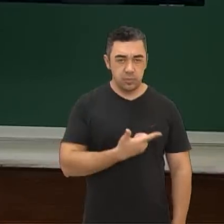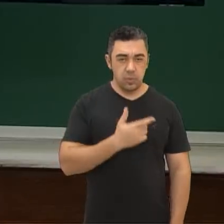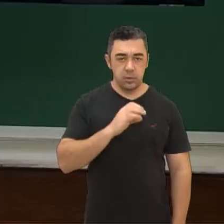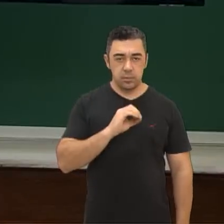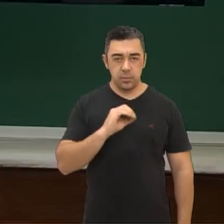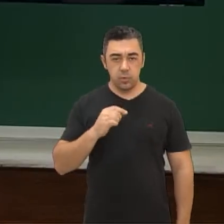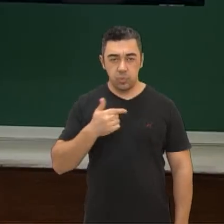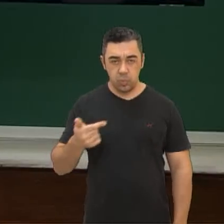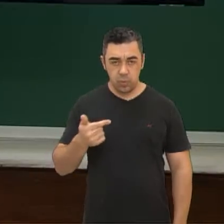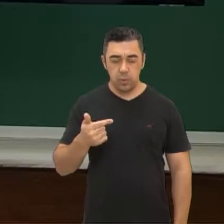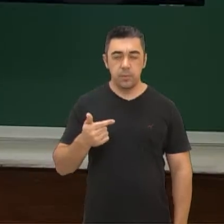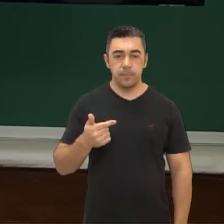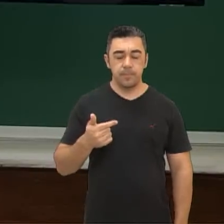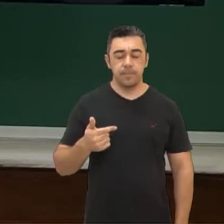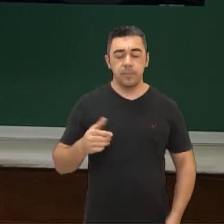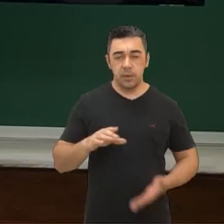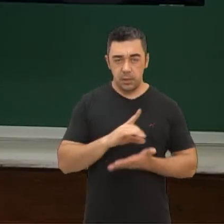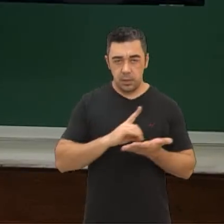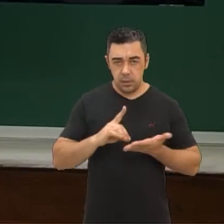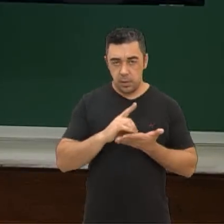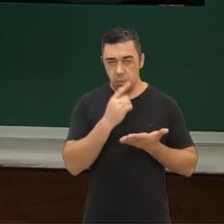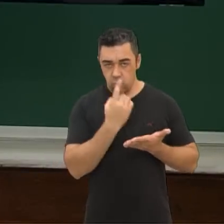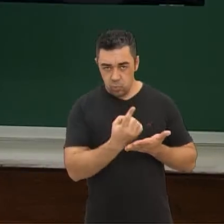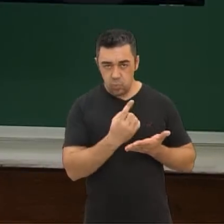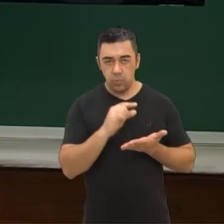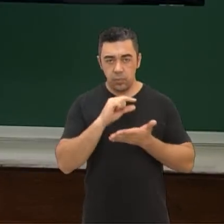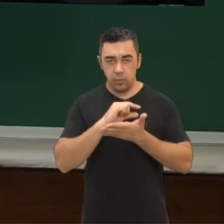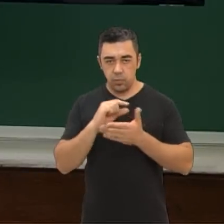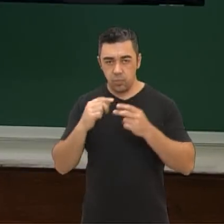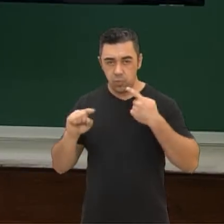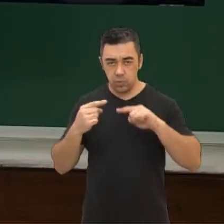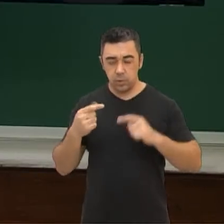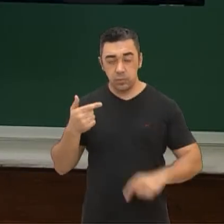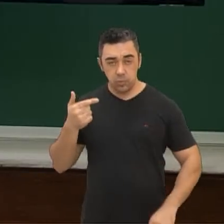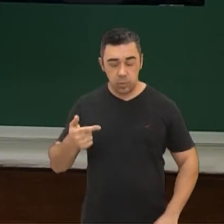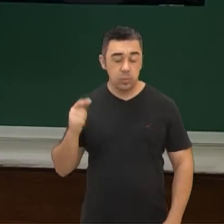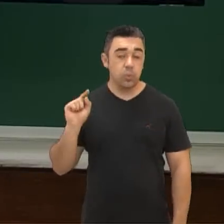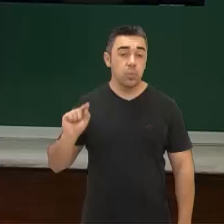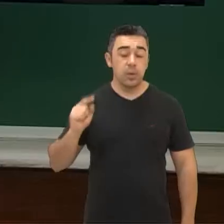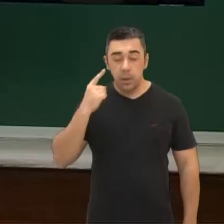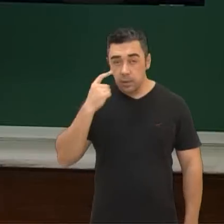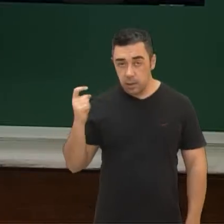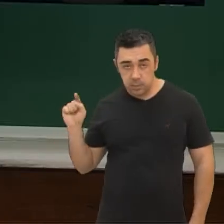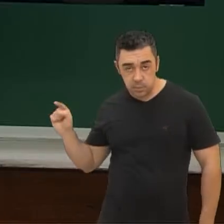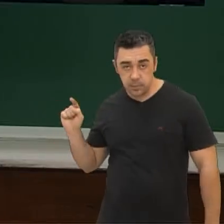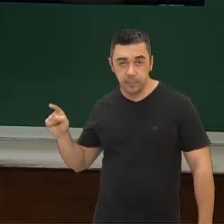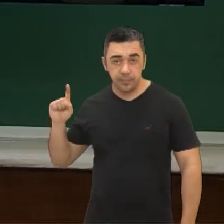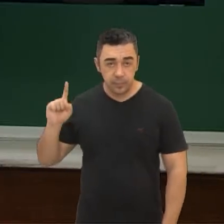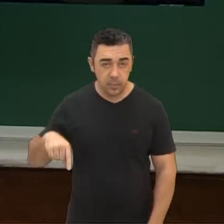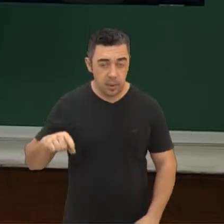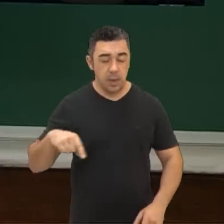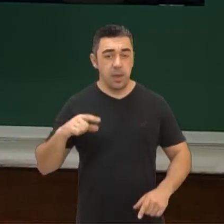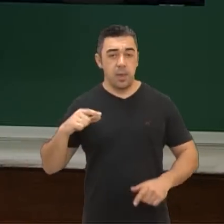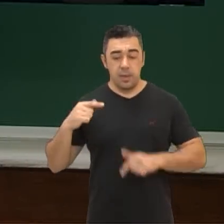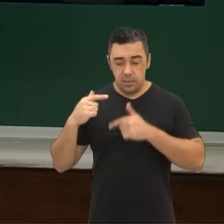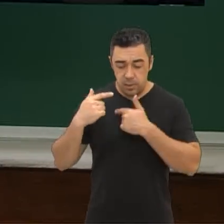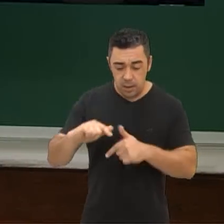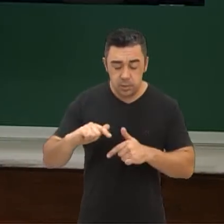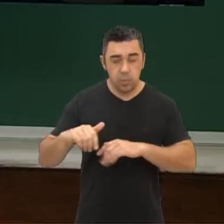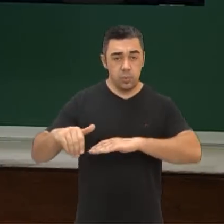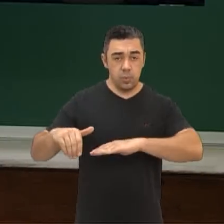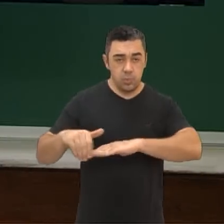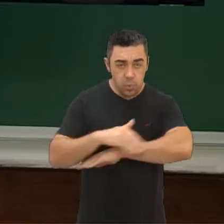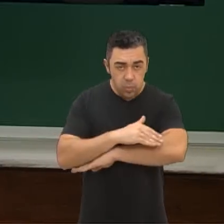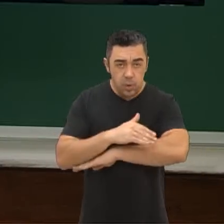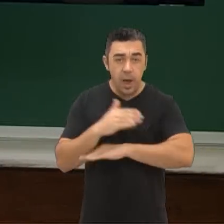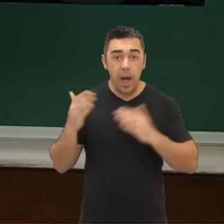Brincadeiras. Os intérpretes são Caju e Castanha, em Caju e Castanha, o nome do disco deles. No ritmo